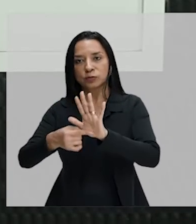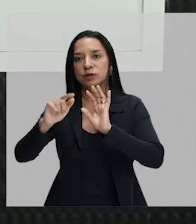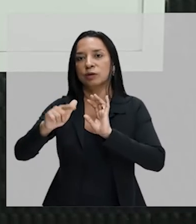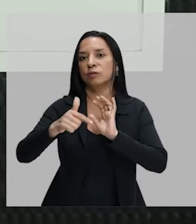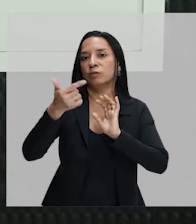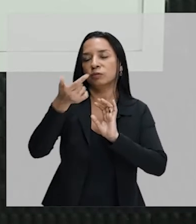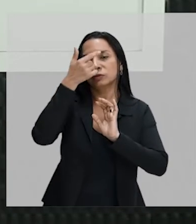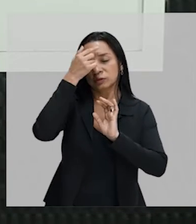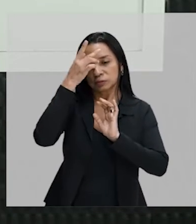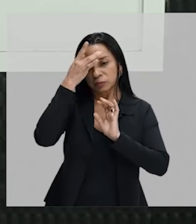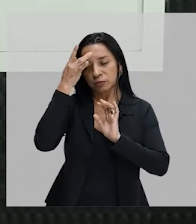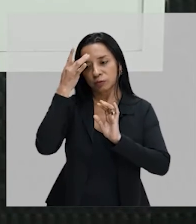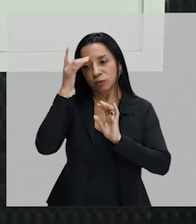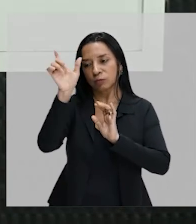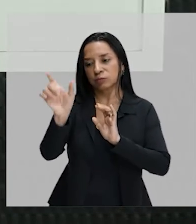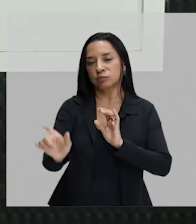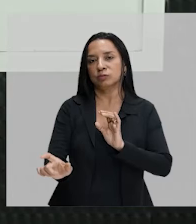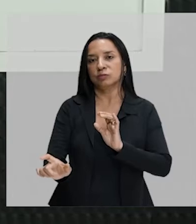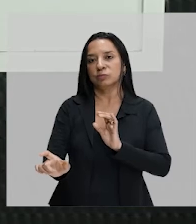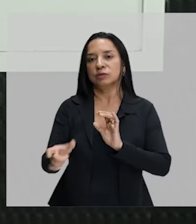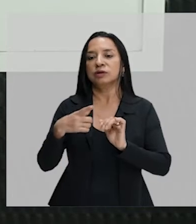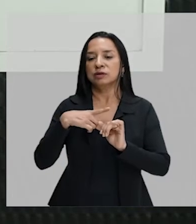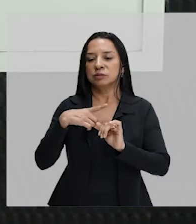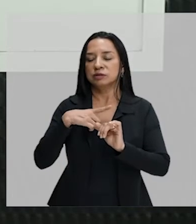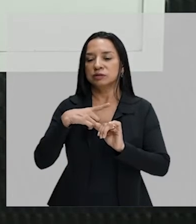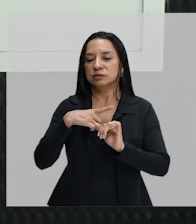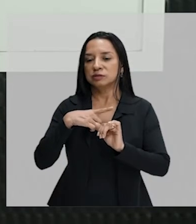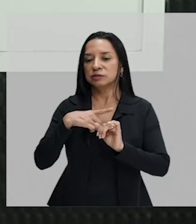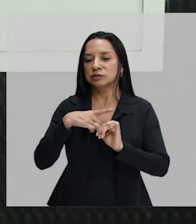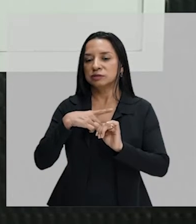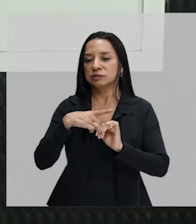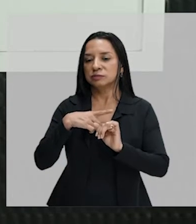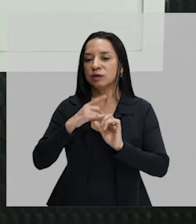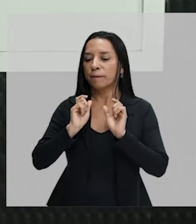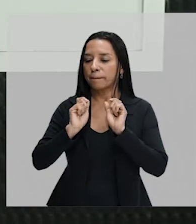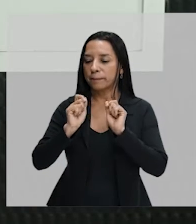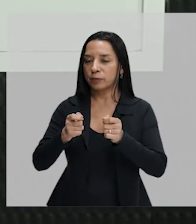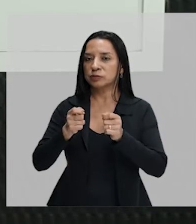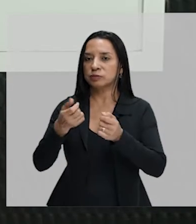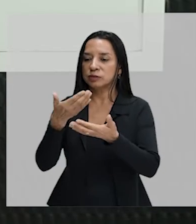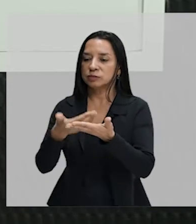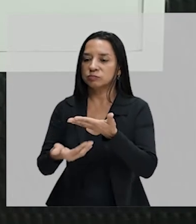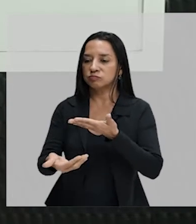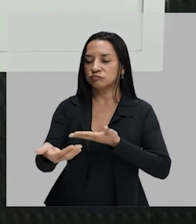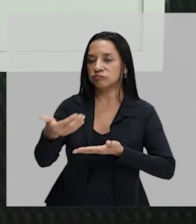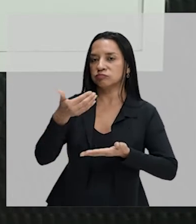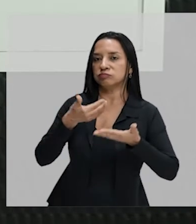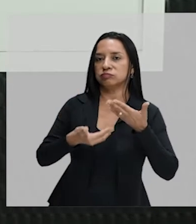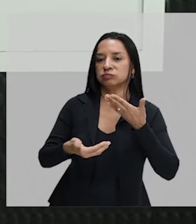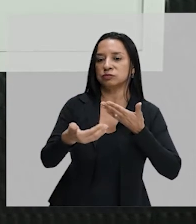e isso gera, obviamente, uma possibilidade de interação. Essa possibilidade